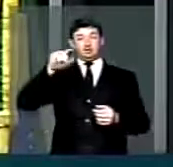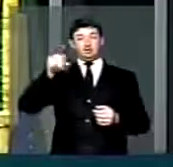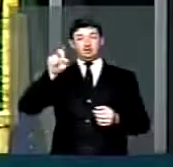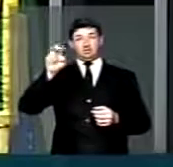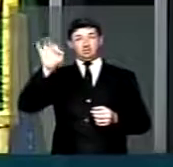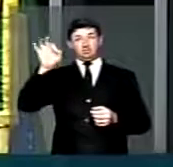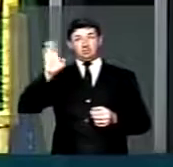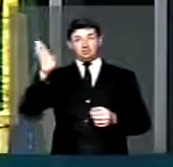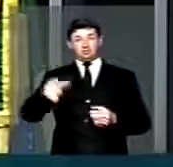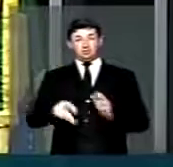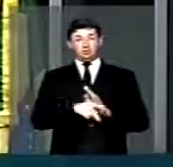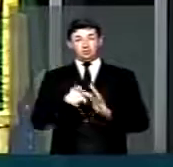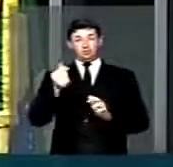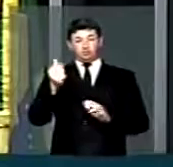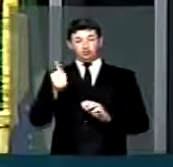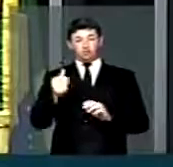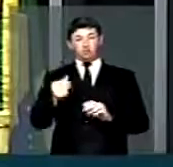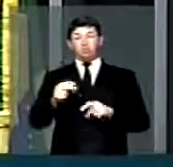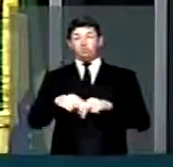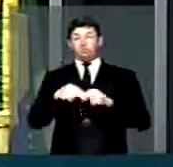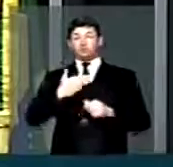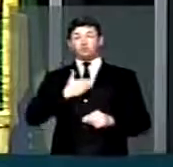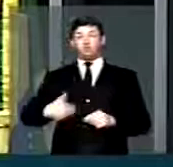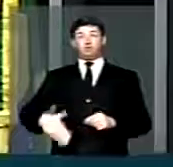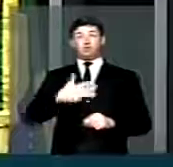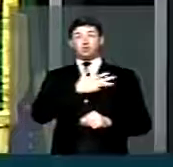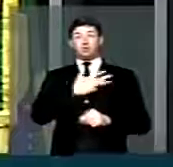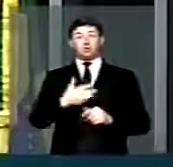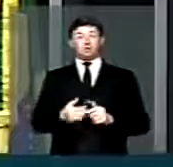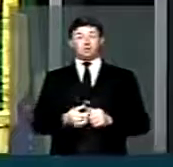19,5% do seu valor sob o governo Lula.